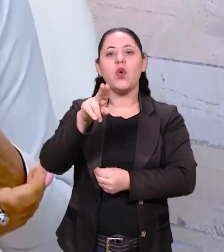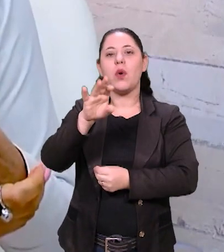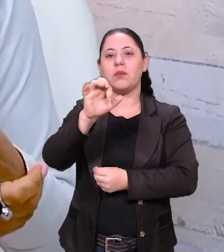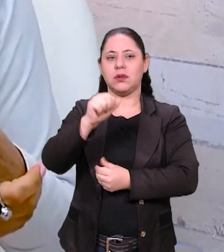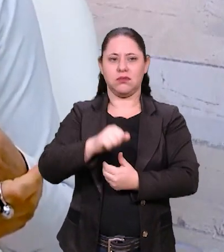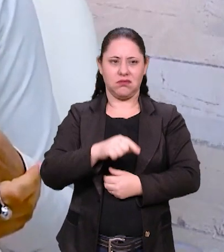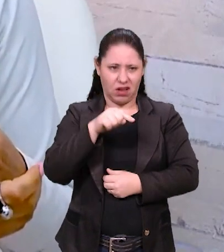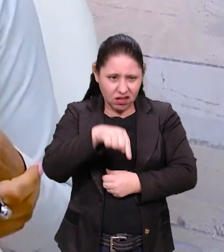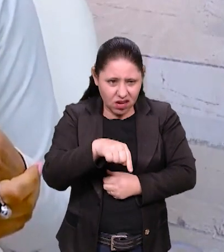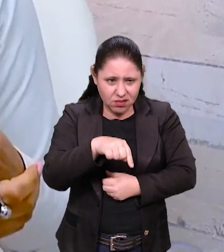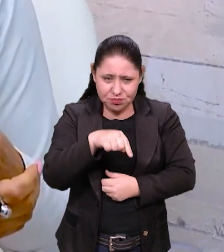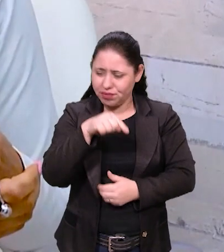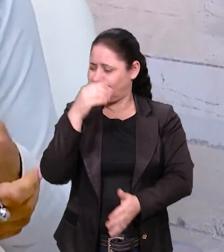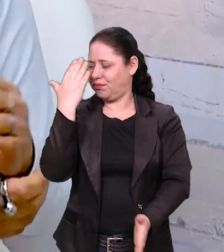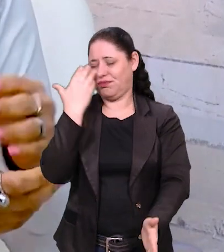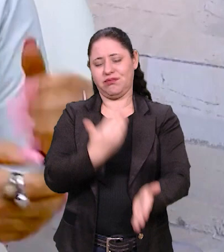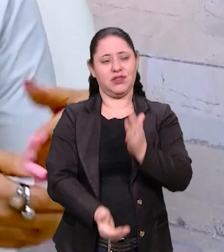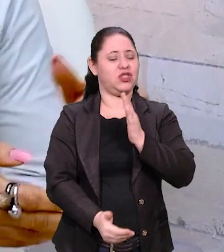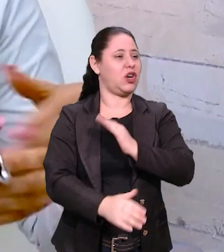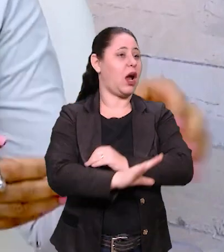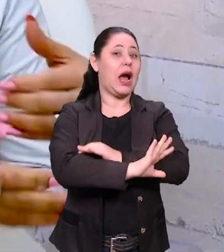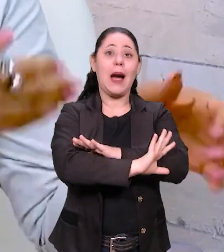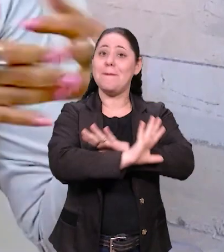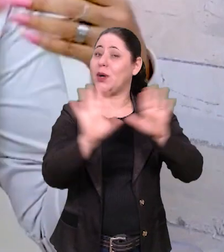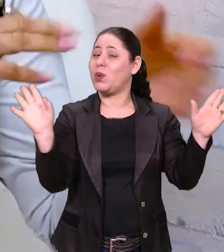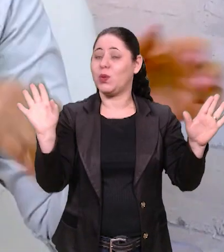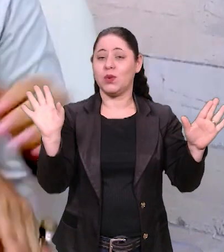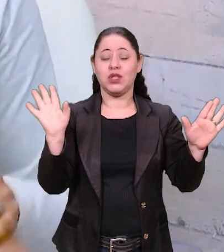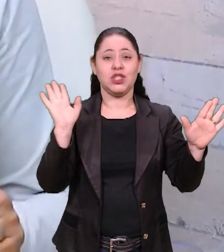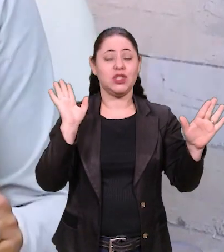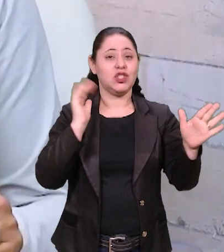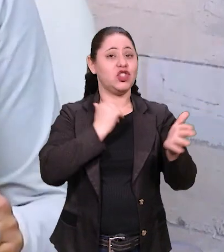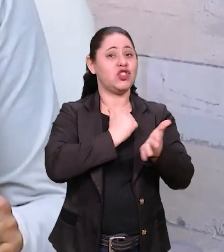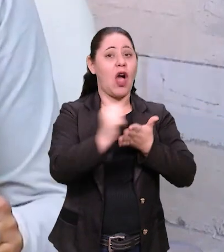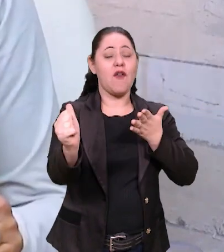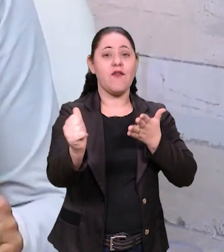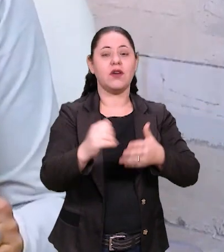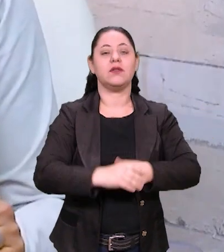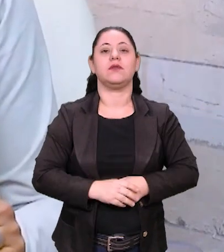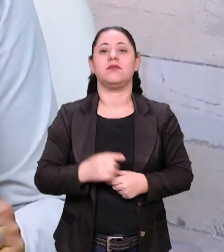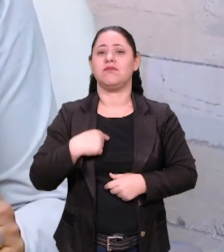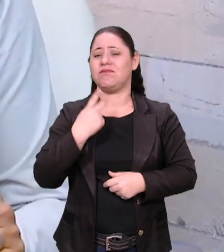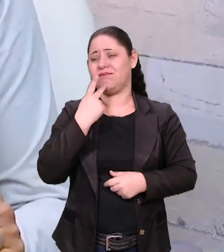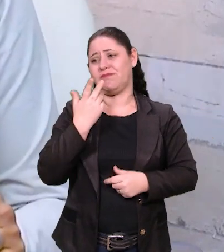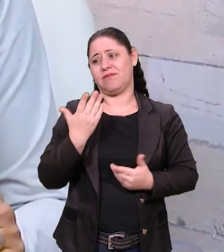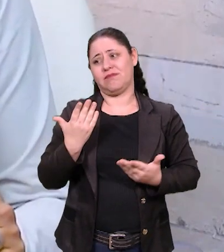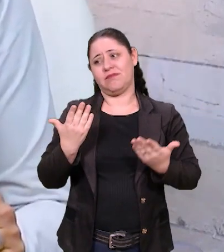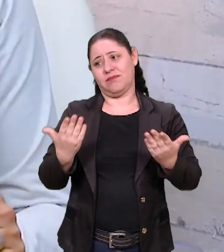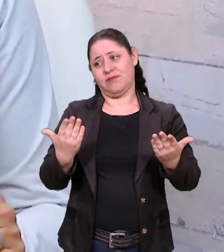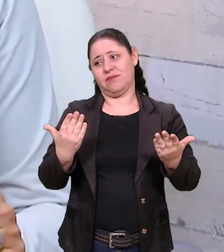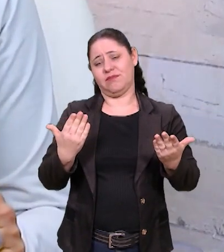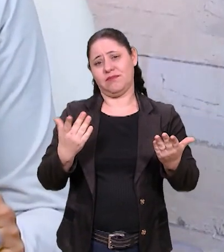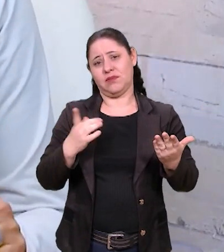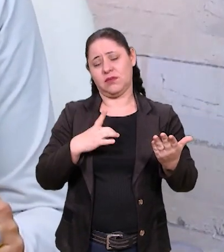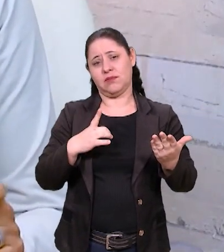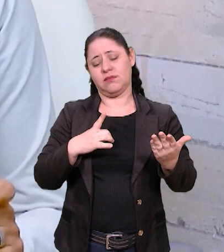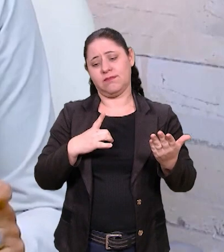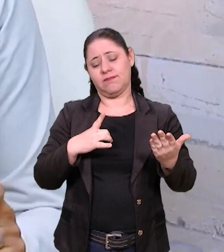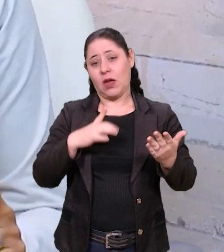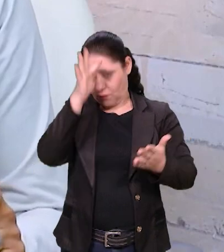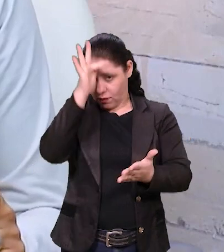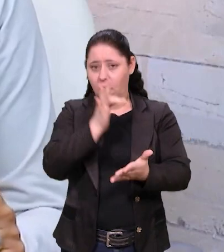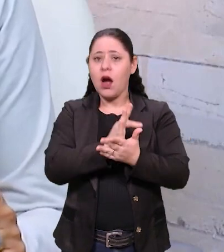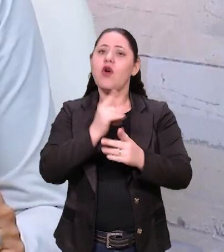né? Falou que, não, aqui você não vai encontrar, né? Querida, aqui a gente perde as coisas, não encontra não. Você entendeu? E aí eu falei, poxa, eu tive fé